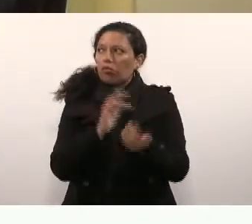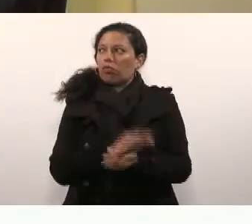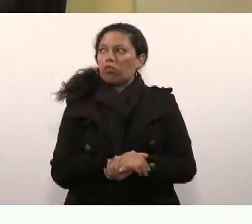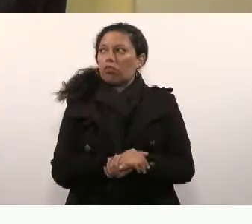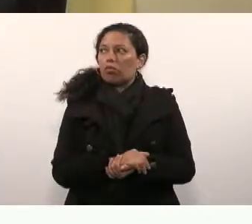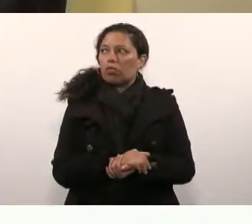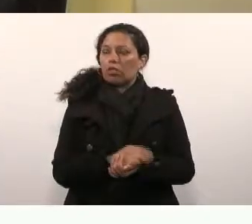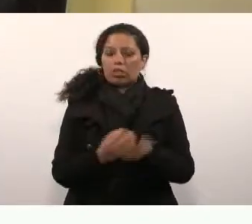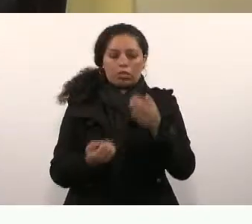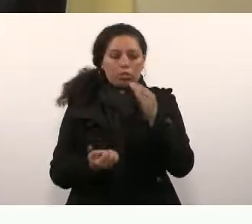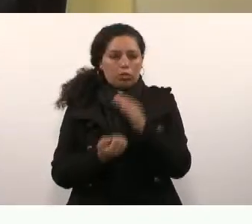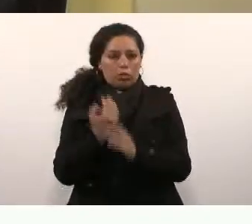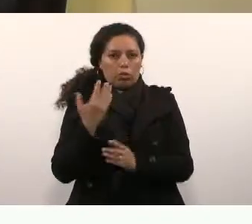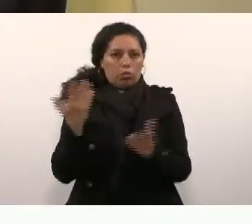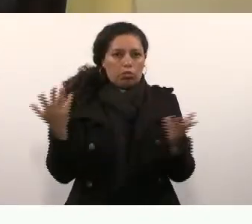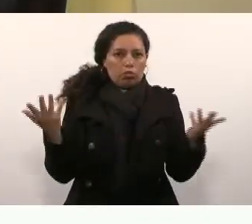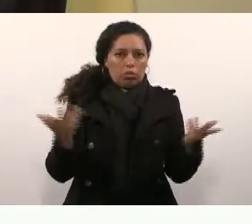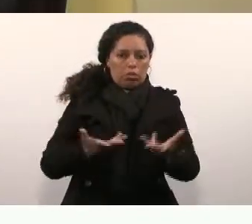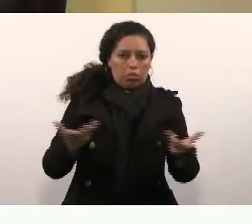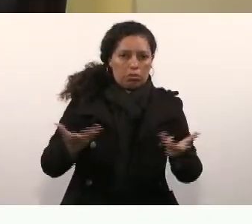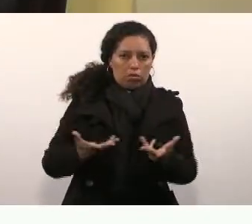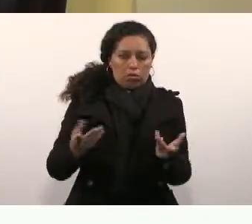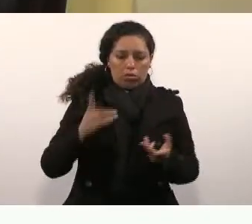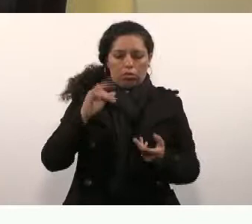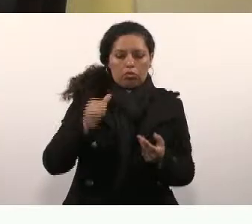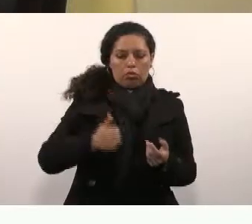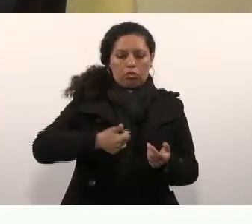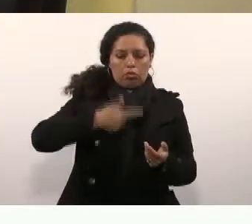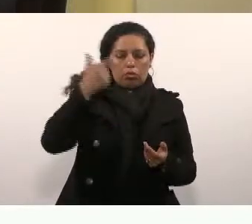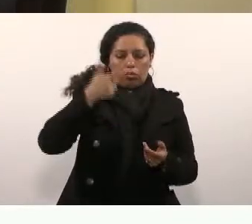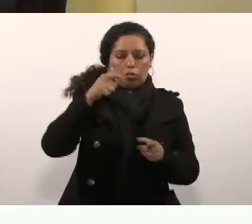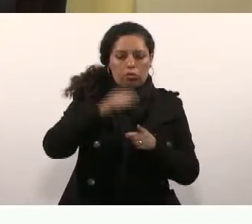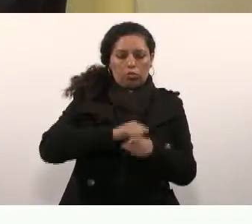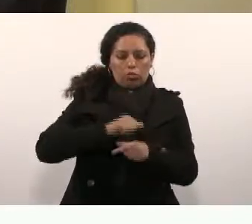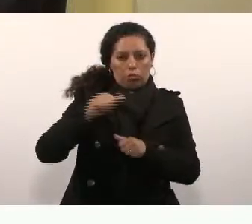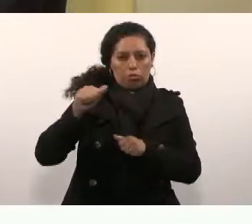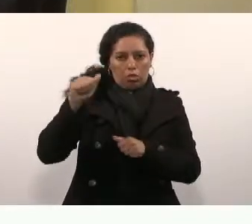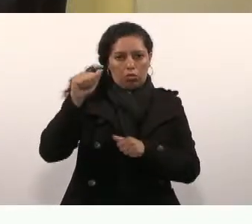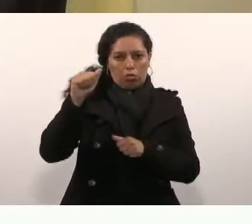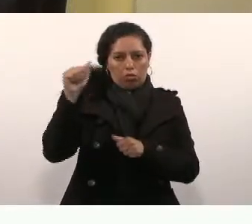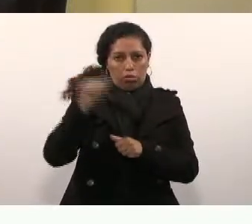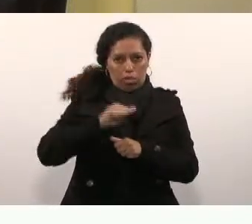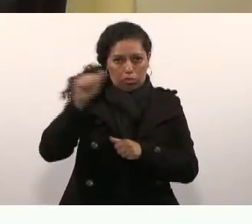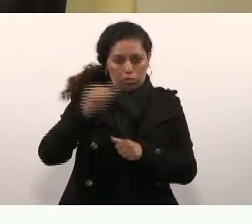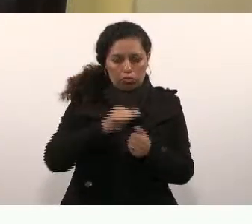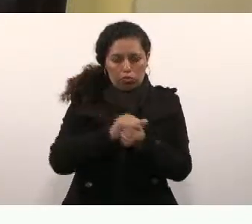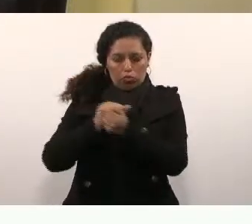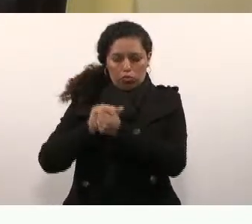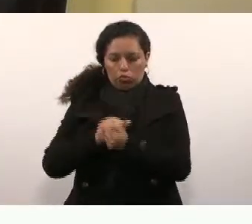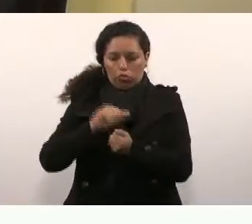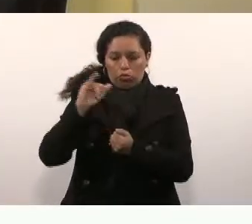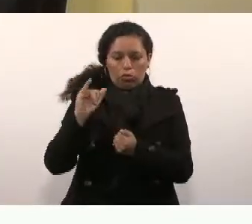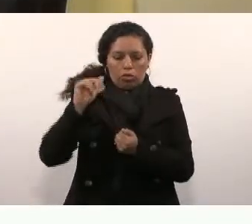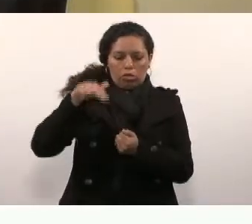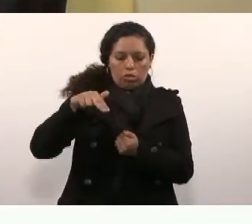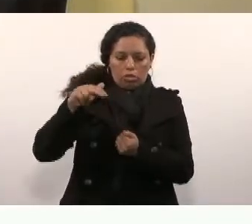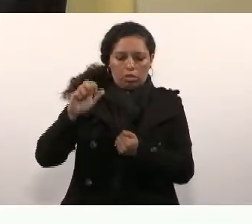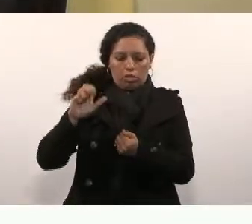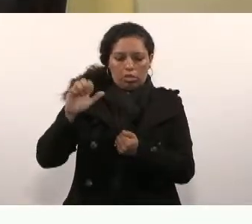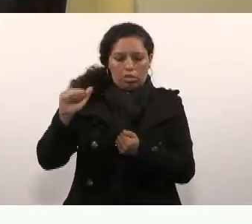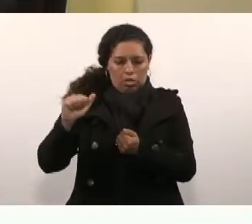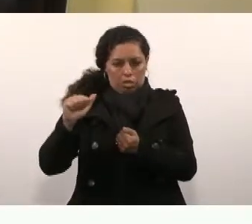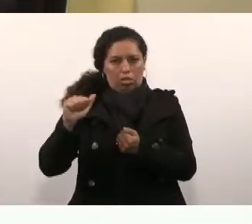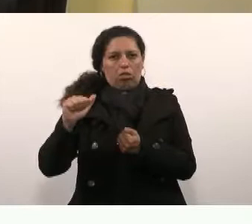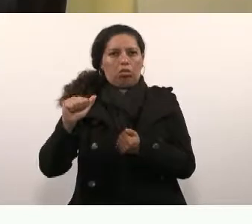Foi criado recentemente, dia 12 de agosto, um grupo de trabalho pelo INEA para